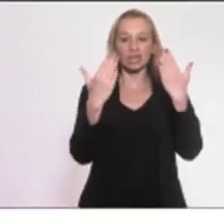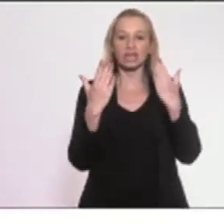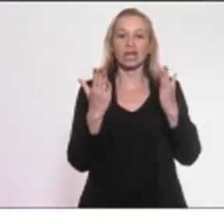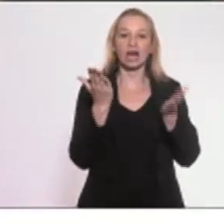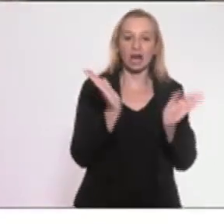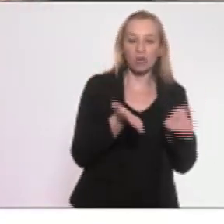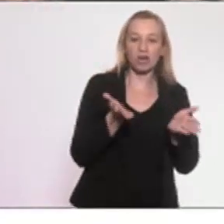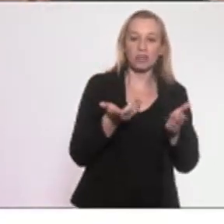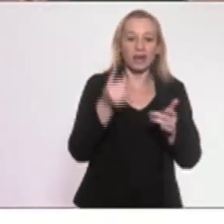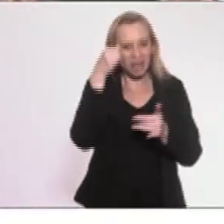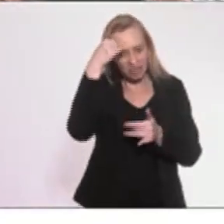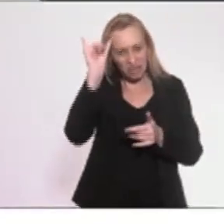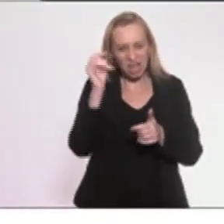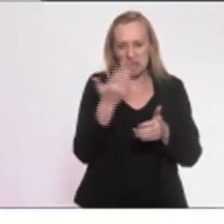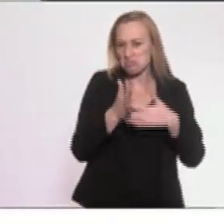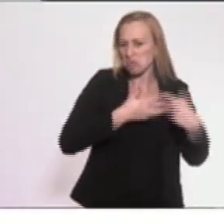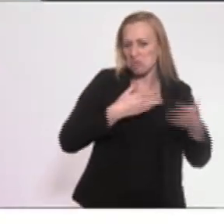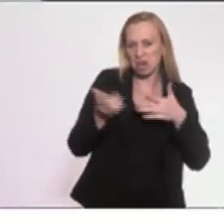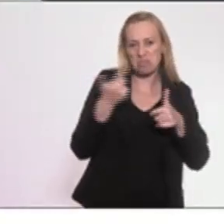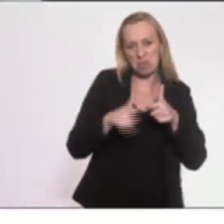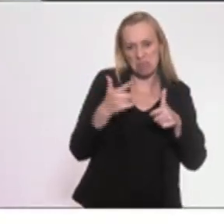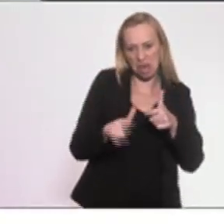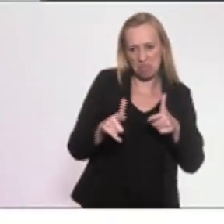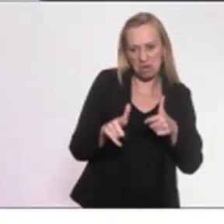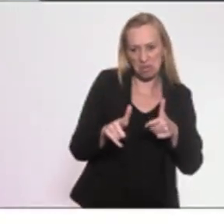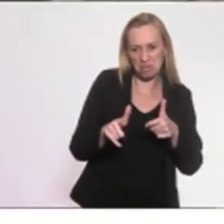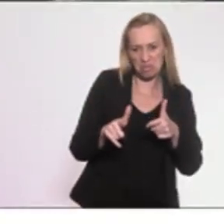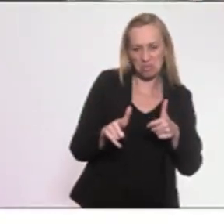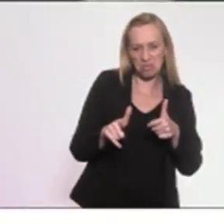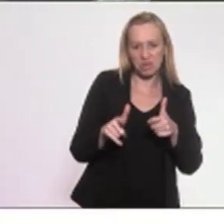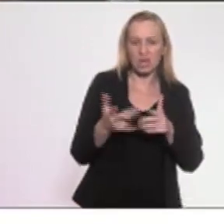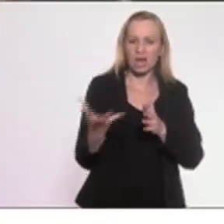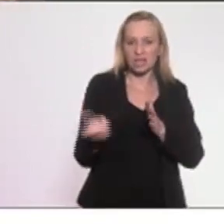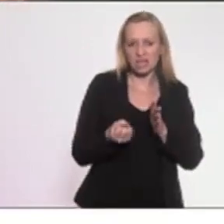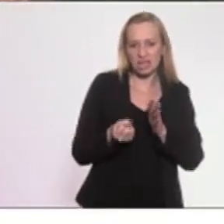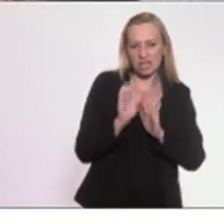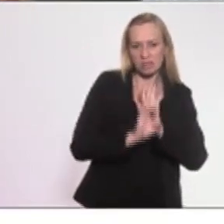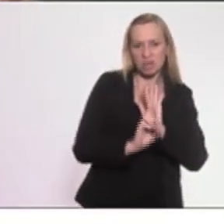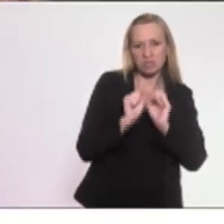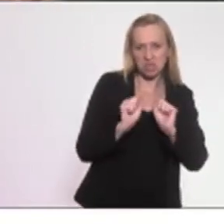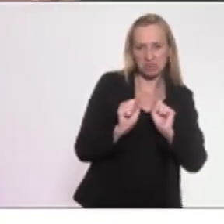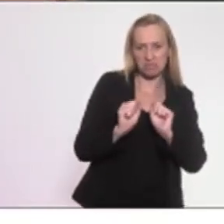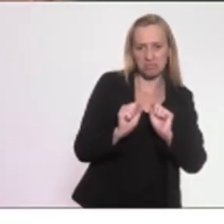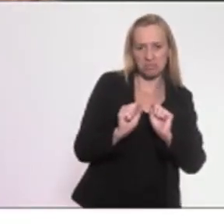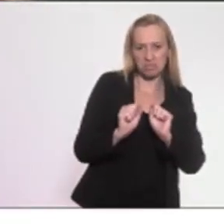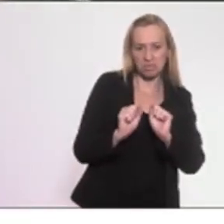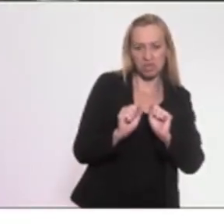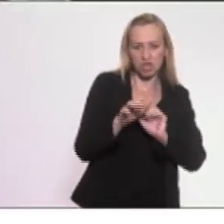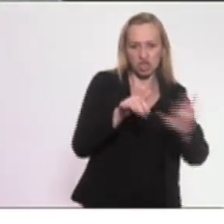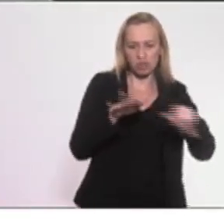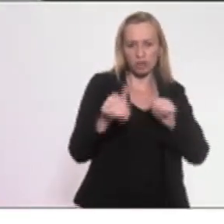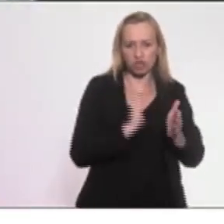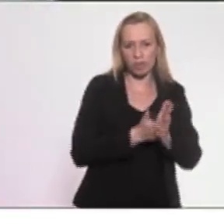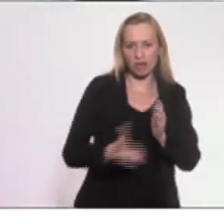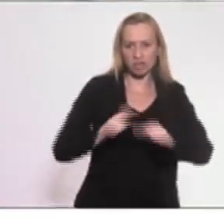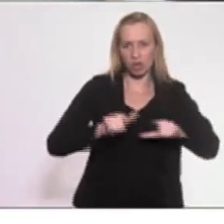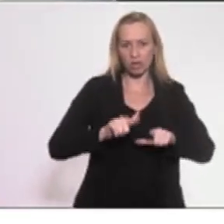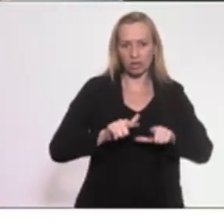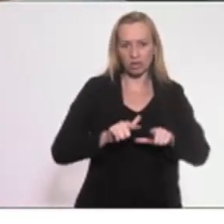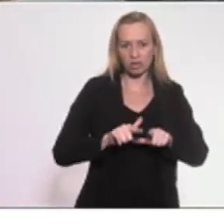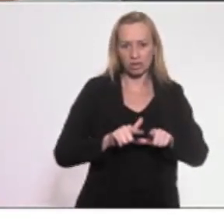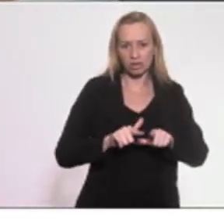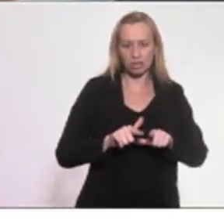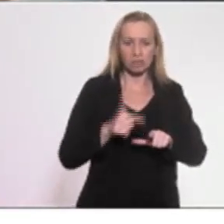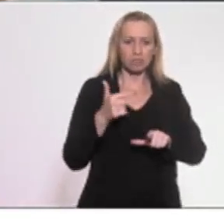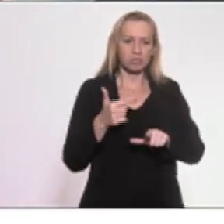problema? Vossa Excelência, para tentar acolher as emendas, é possível chamar os trabalhos à ordem? Há uma questão